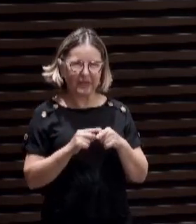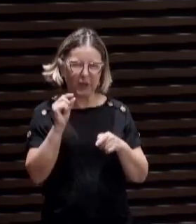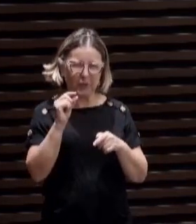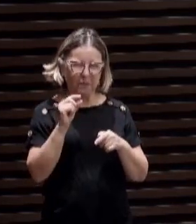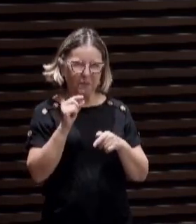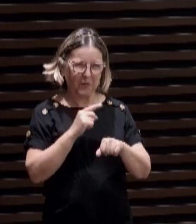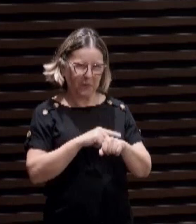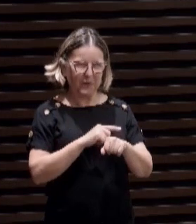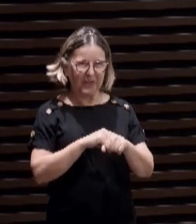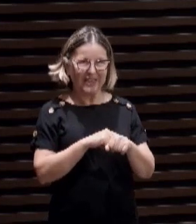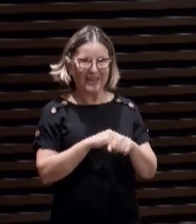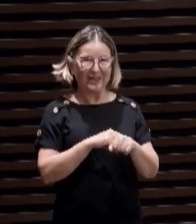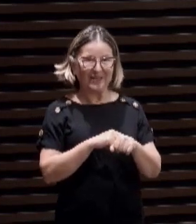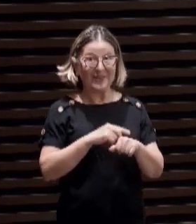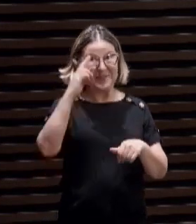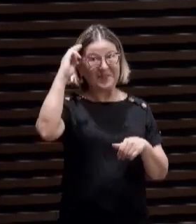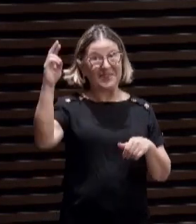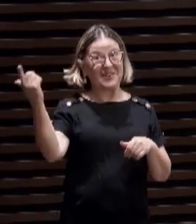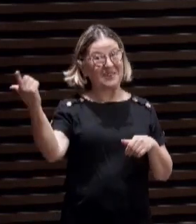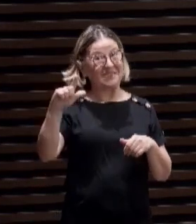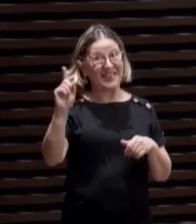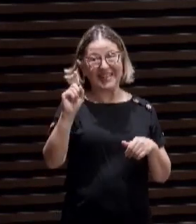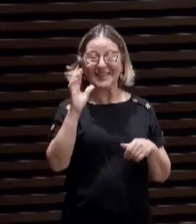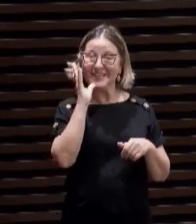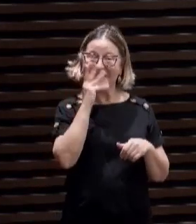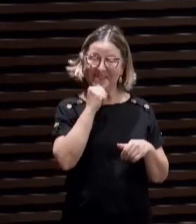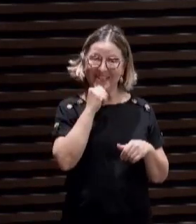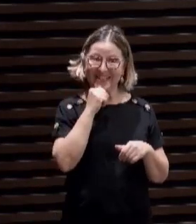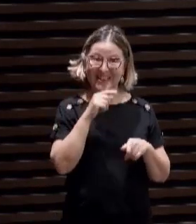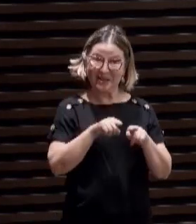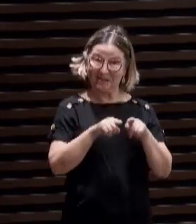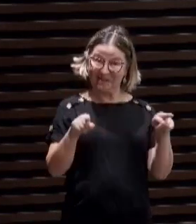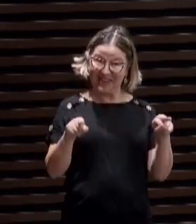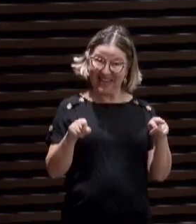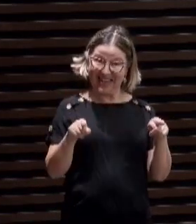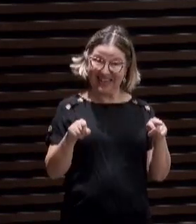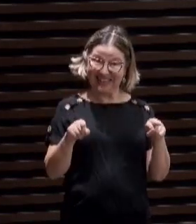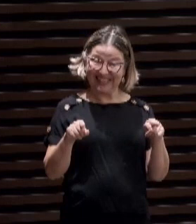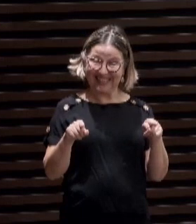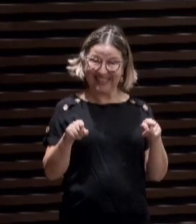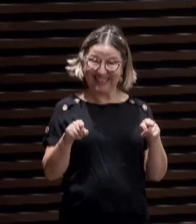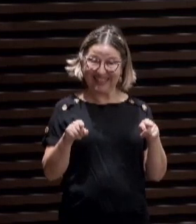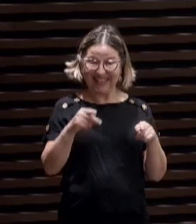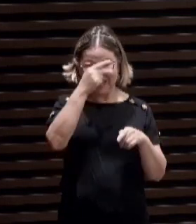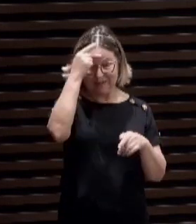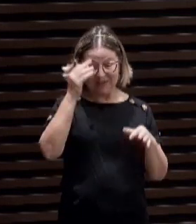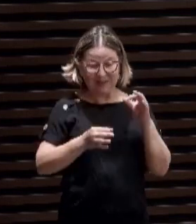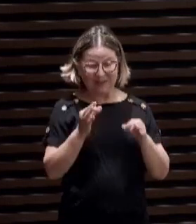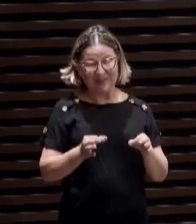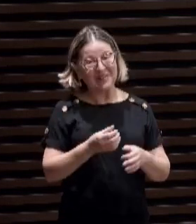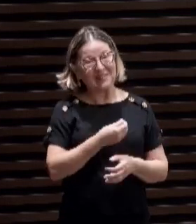vem virá e não tardará. Todavia, o meu justo viverá pela fé, e